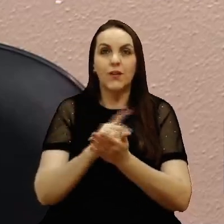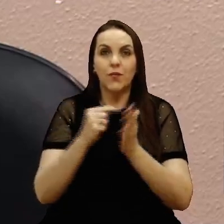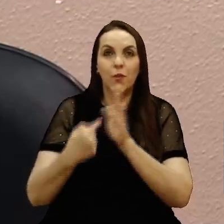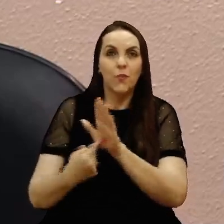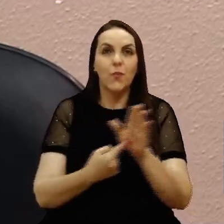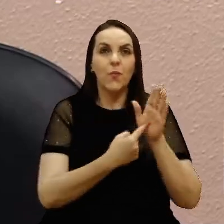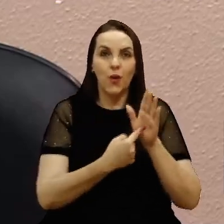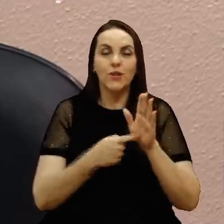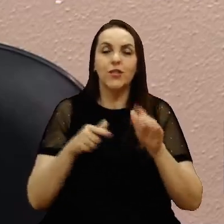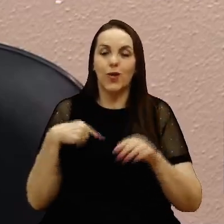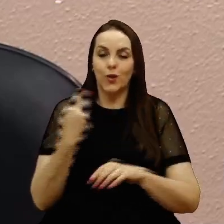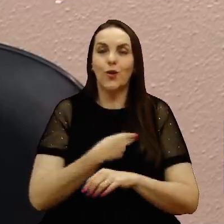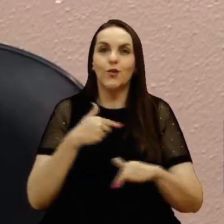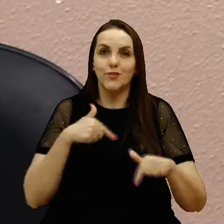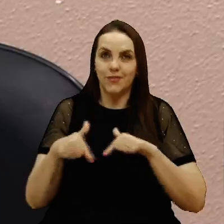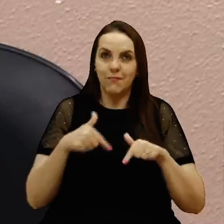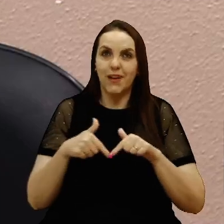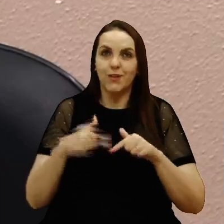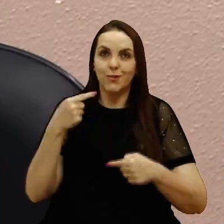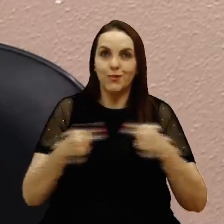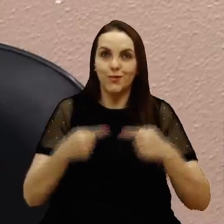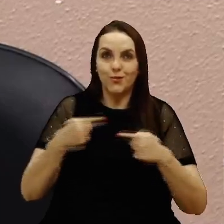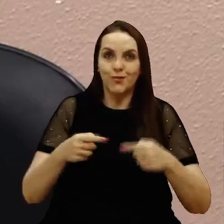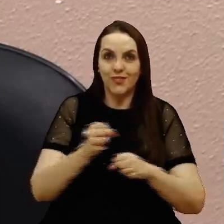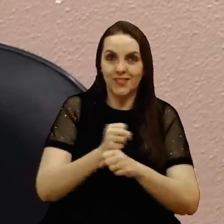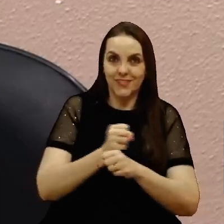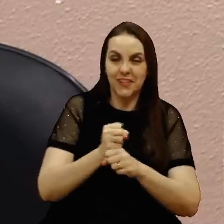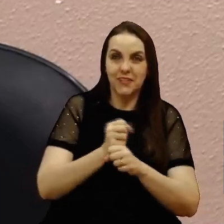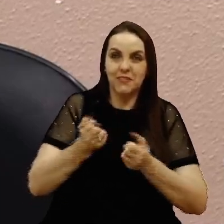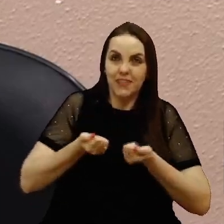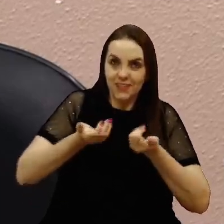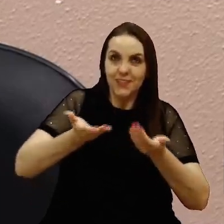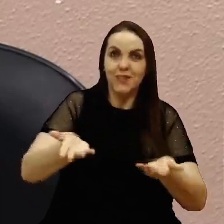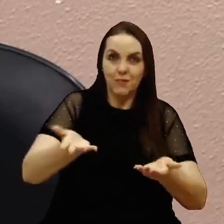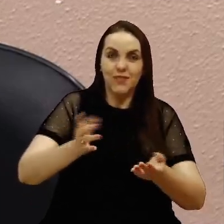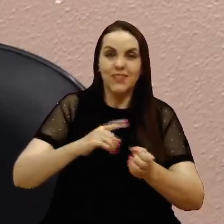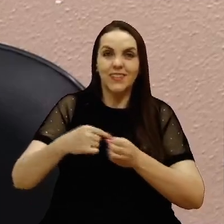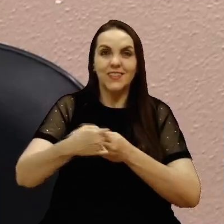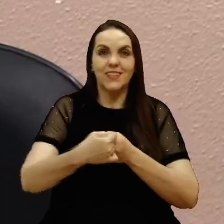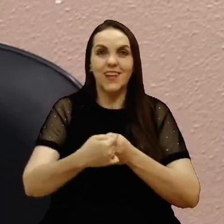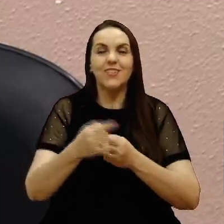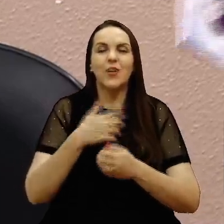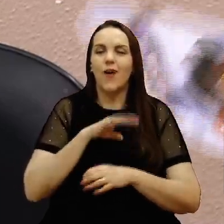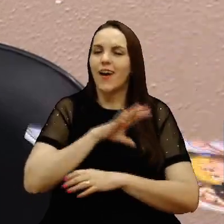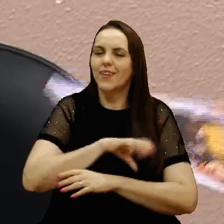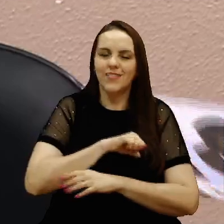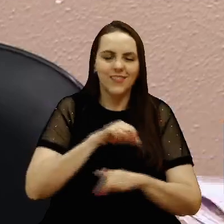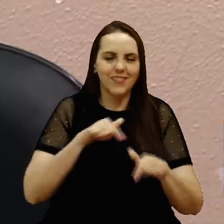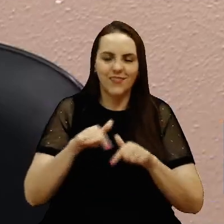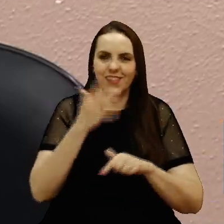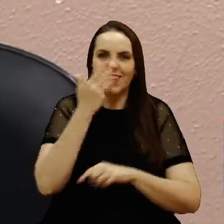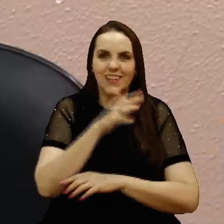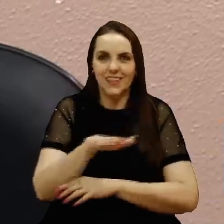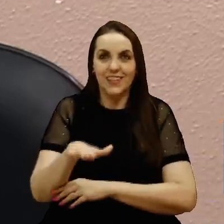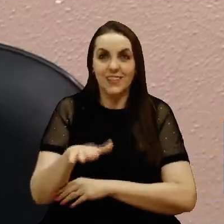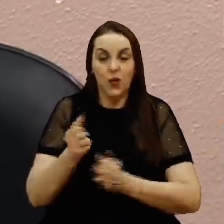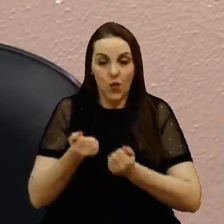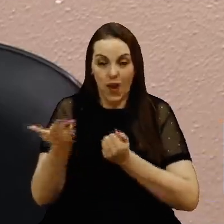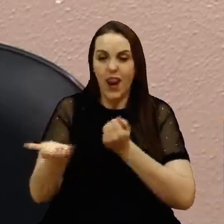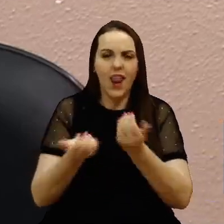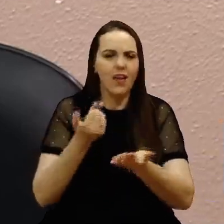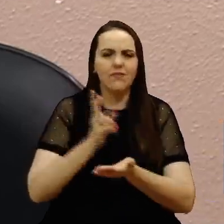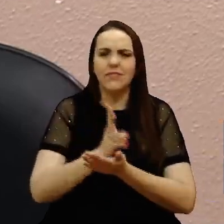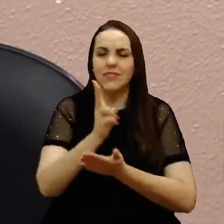foi o nosso trabalho, as discussões desse ano. É, sim, uma grande contribuição para a nossa cidade. Eu, que adoro trabalhar com as crianças, sempre gosto de levar livros, né,